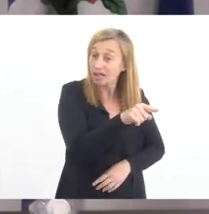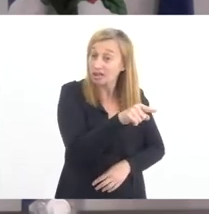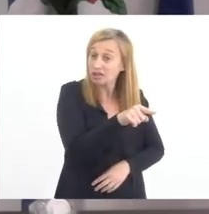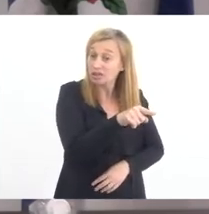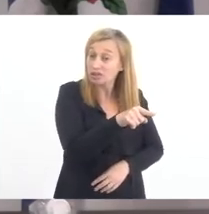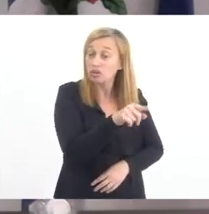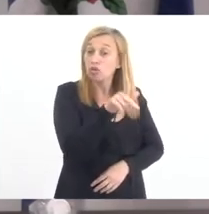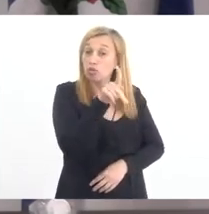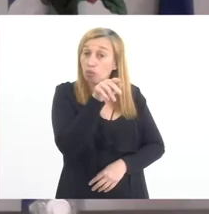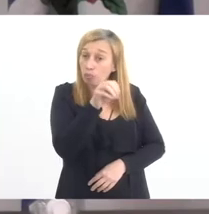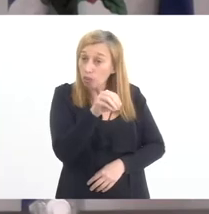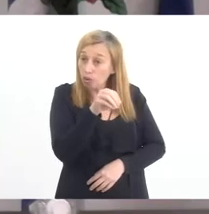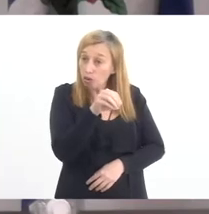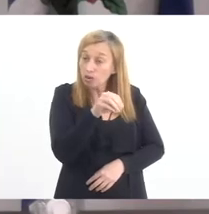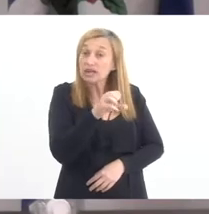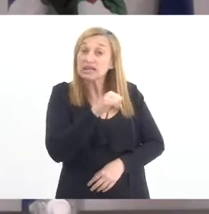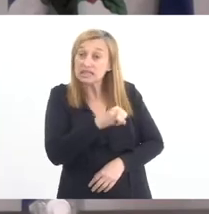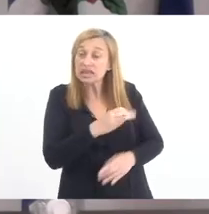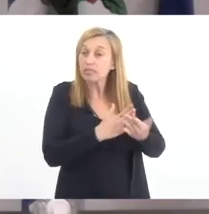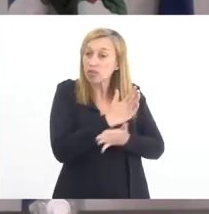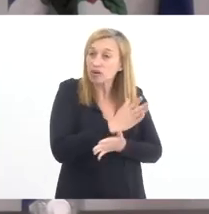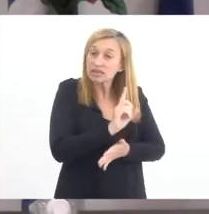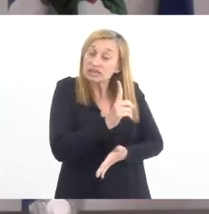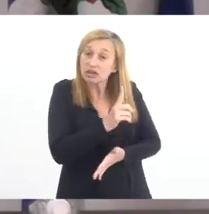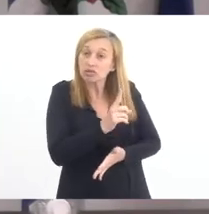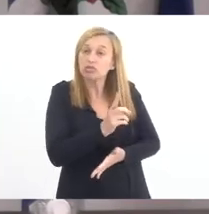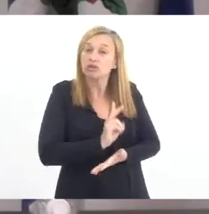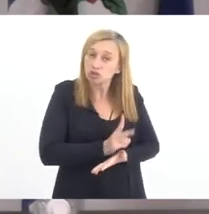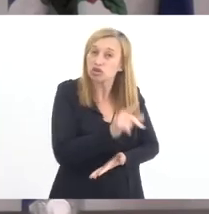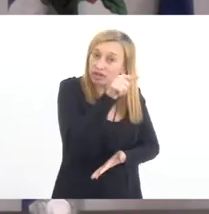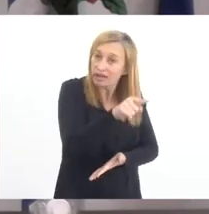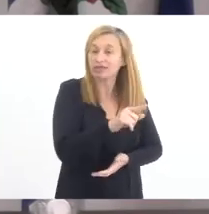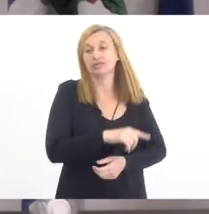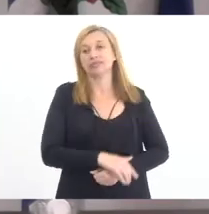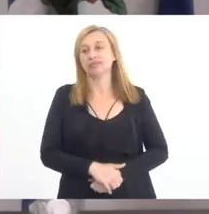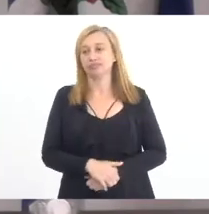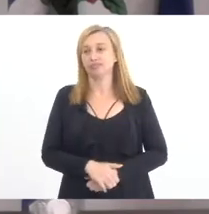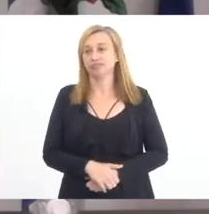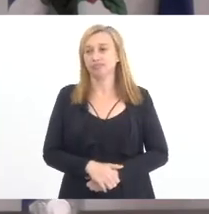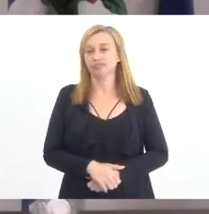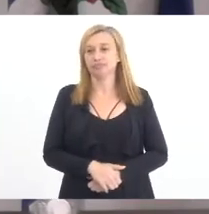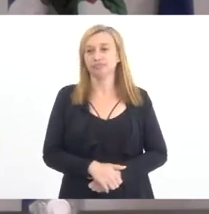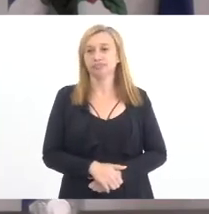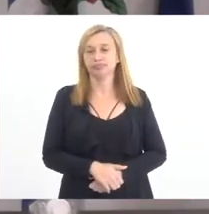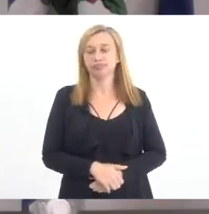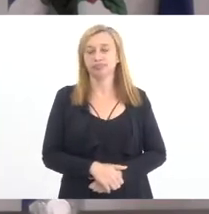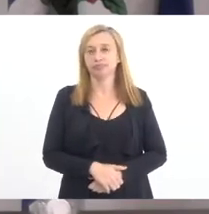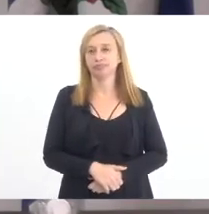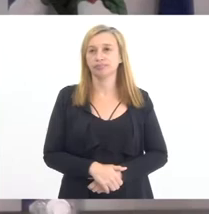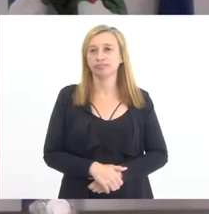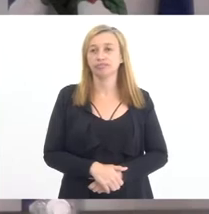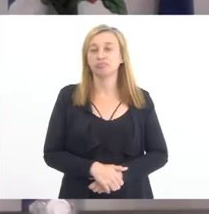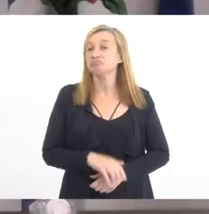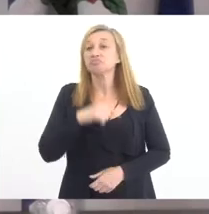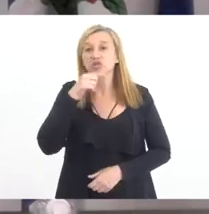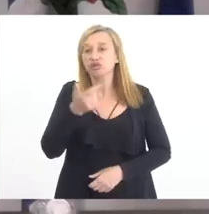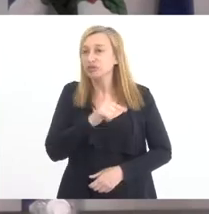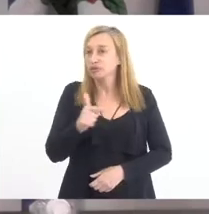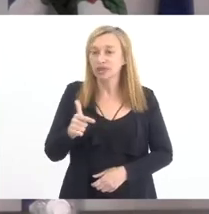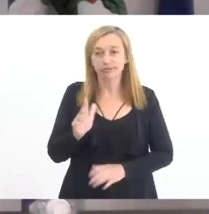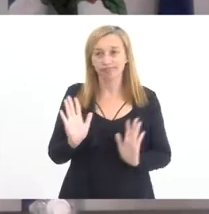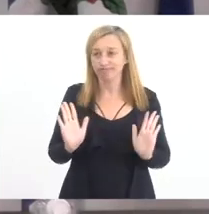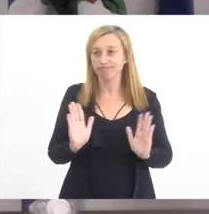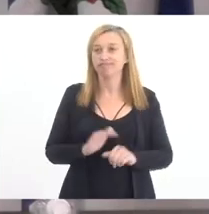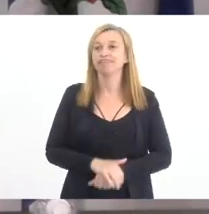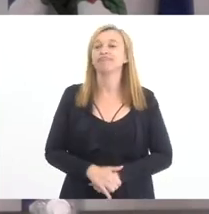como polo, se for aprovado, se não como esse, mas ficaremos lá. Isso não há a menor dúvida quanto a